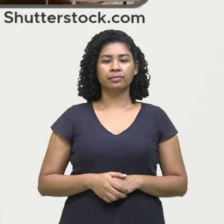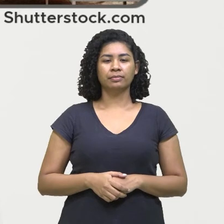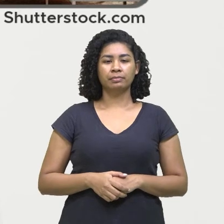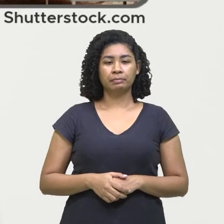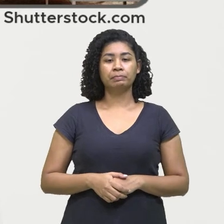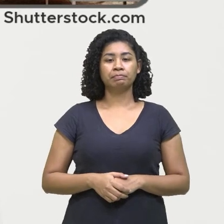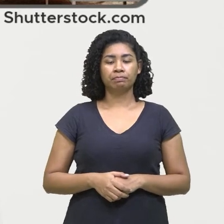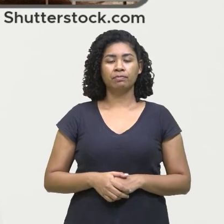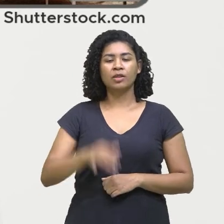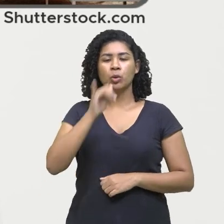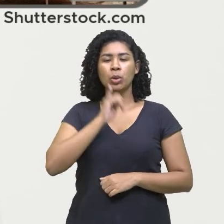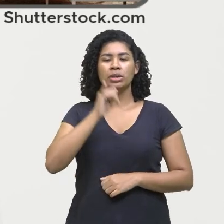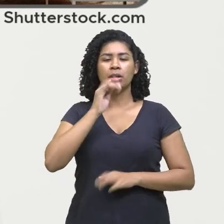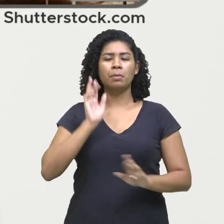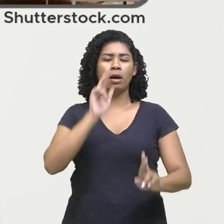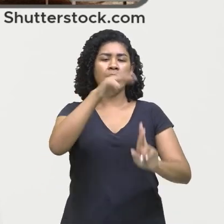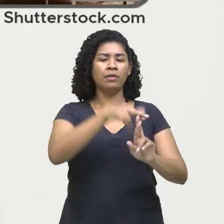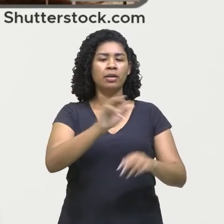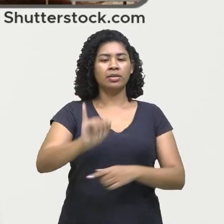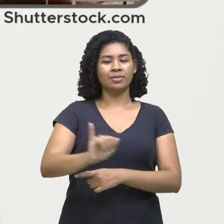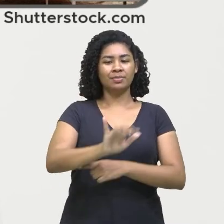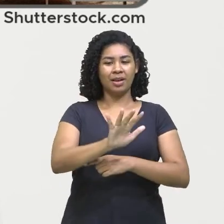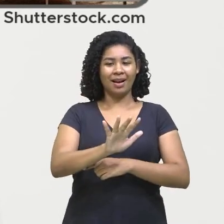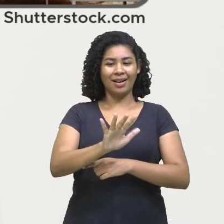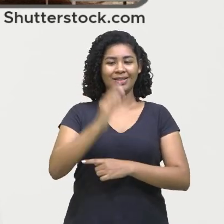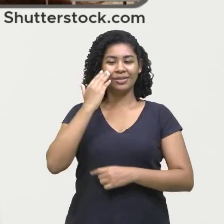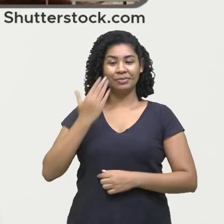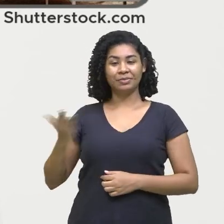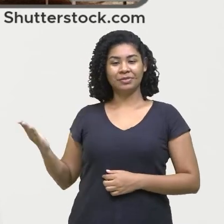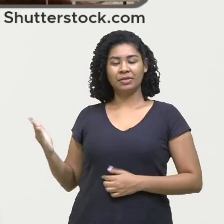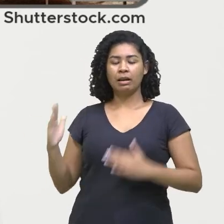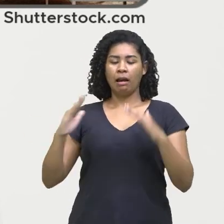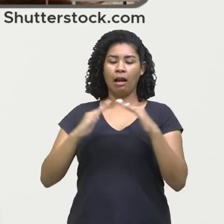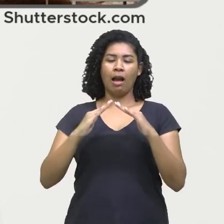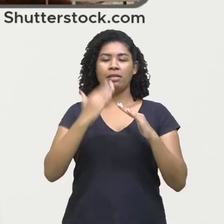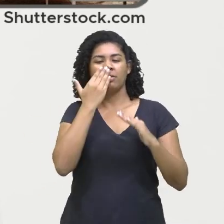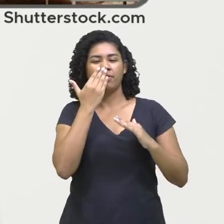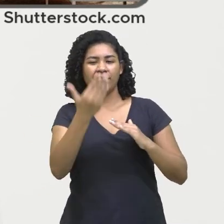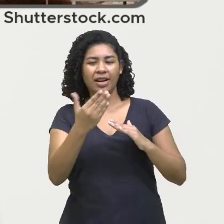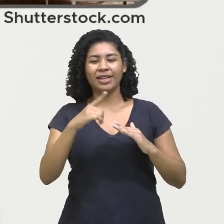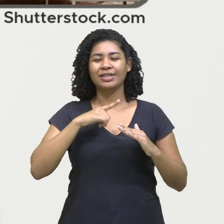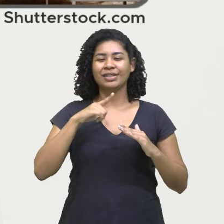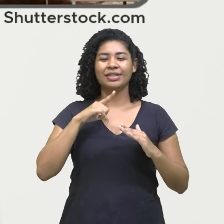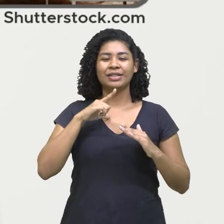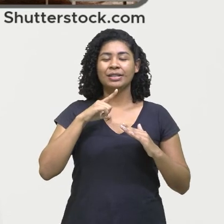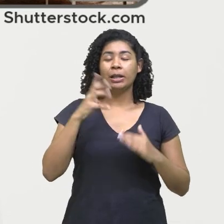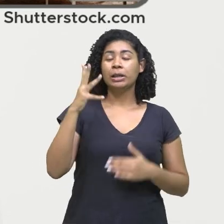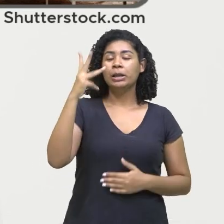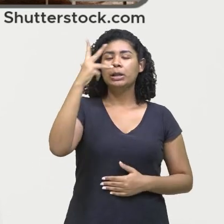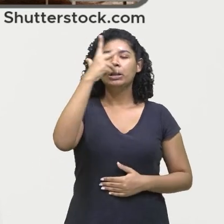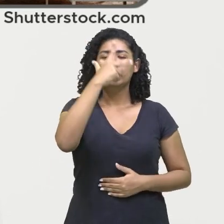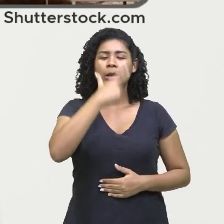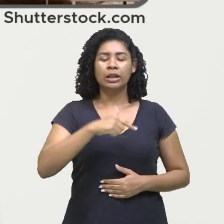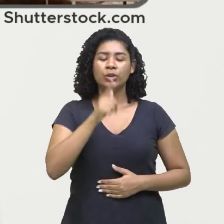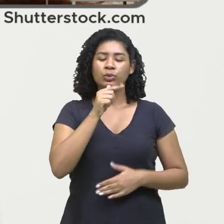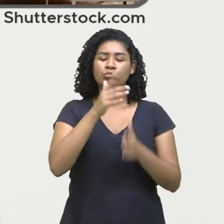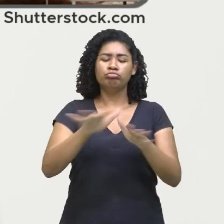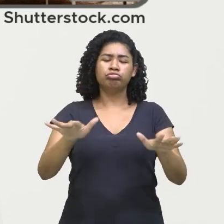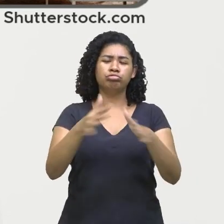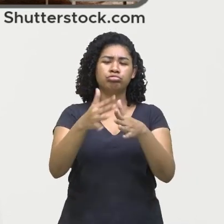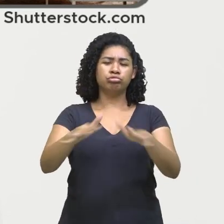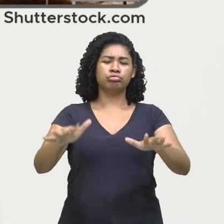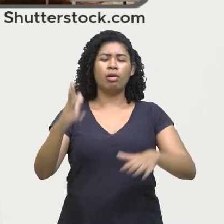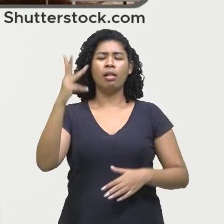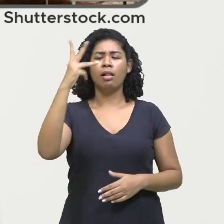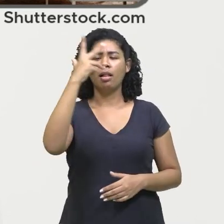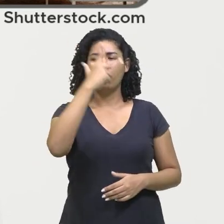exemplo está falando sobre essa imagem aqui, não é? Tá falando dessa casa que tem essa linda imagem, né? Essa vista voltada para o mar. E a